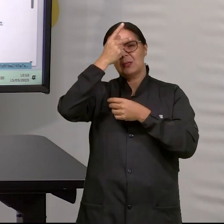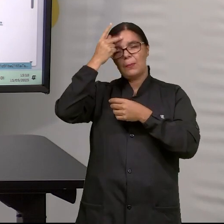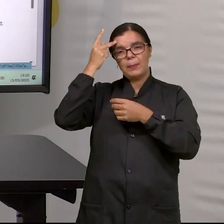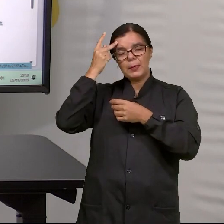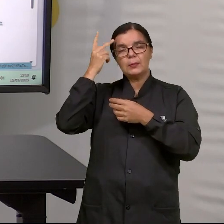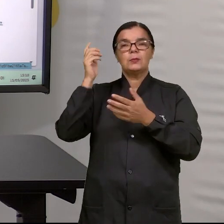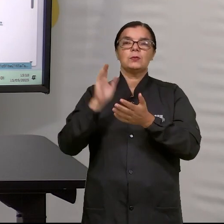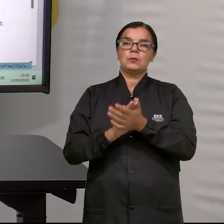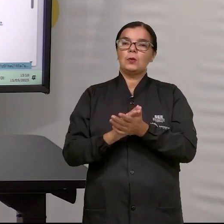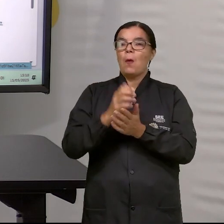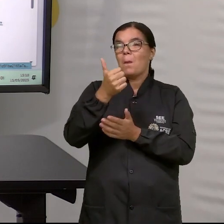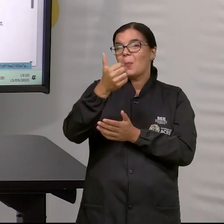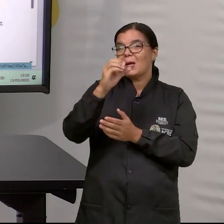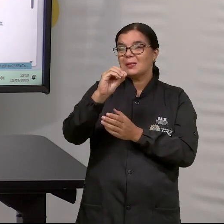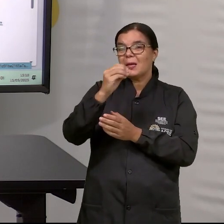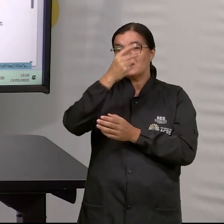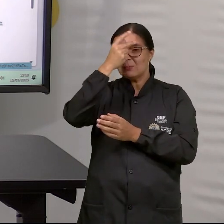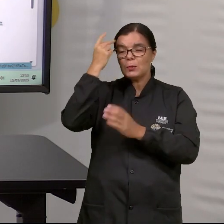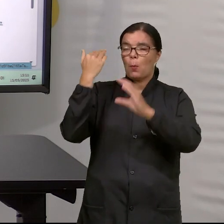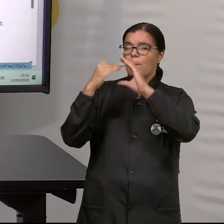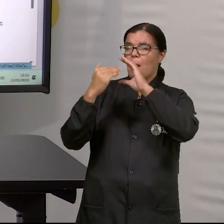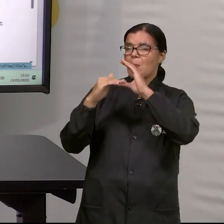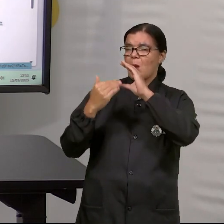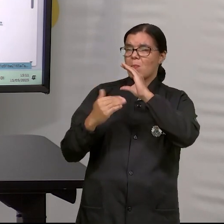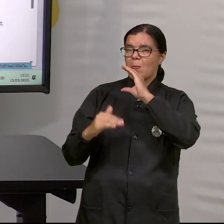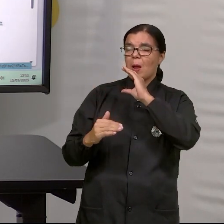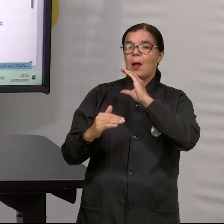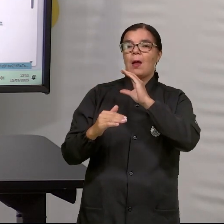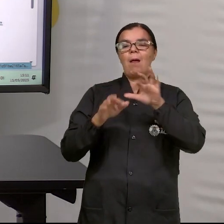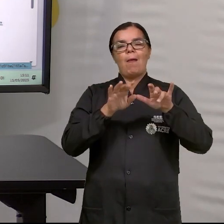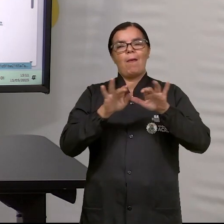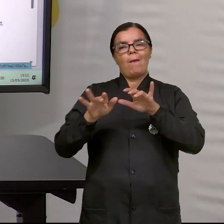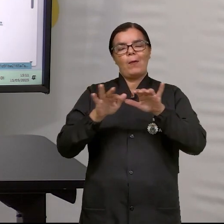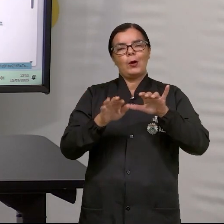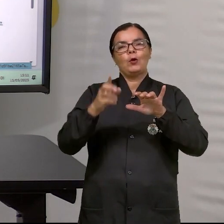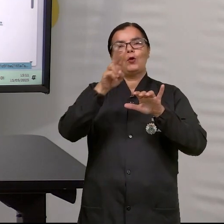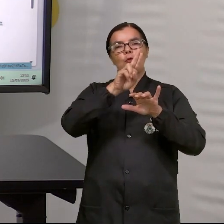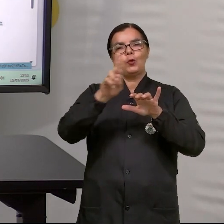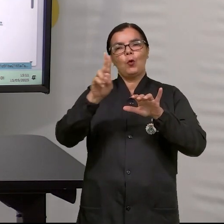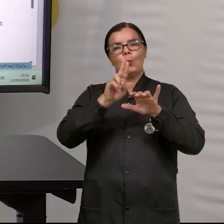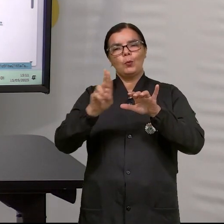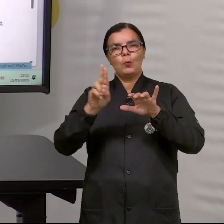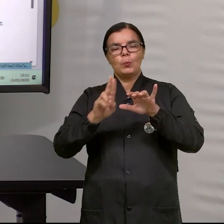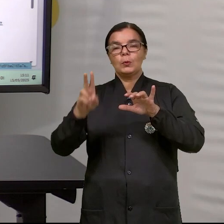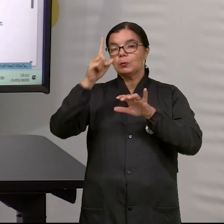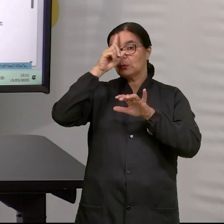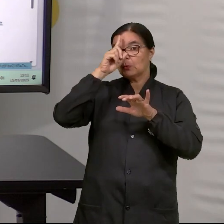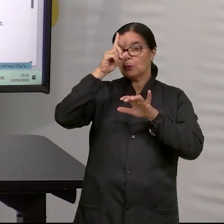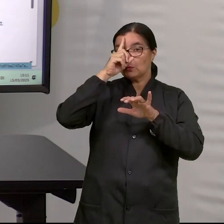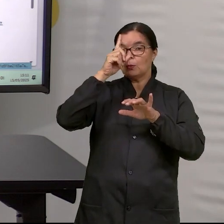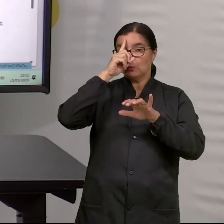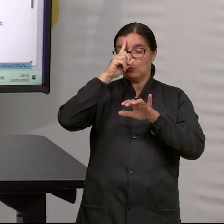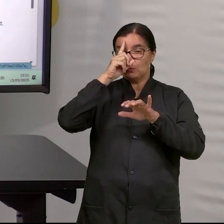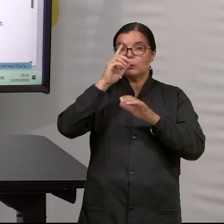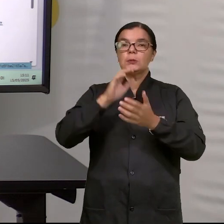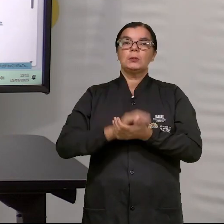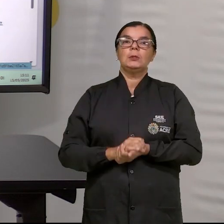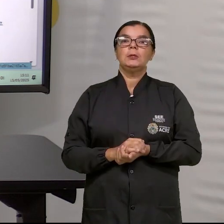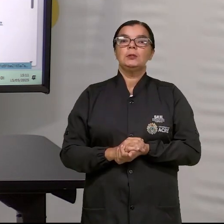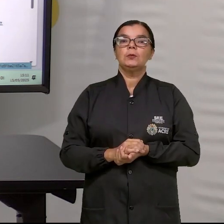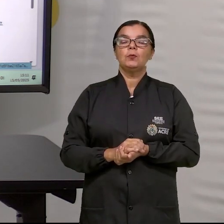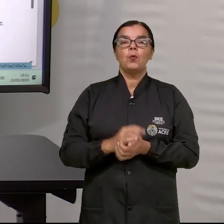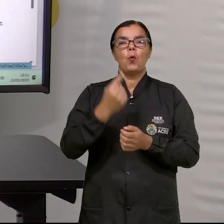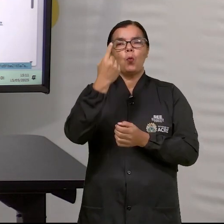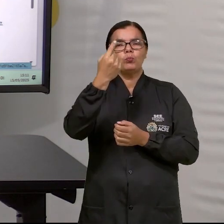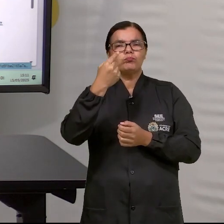lá e-mail para 10 pessoas todos os dias. Vai digitar o nome das 10 pessoas, todas elas, todo dia, e colocar aqueles nomes, um